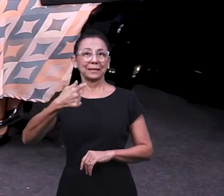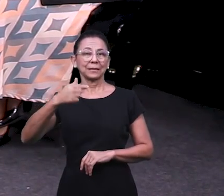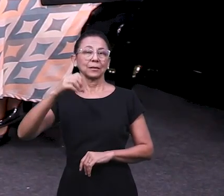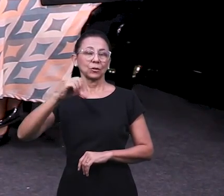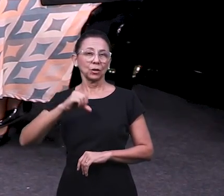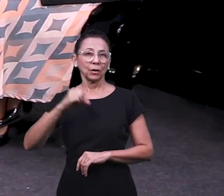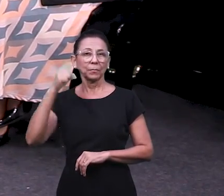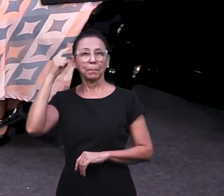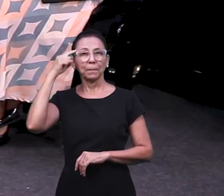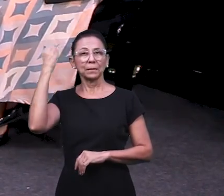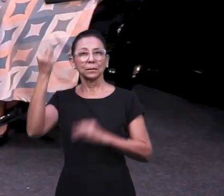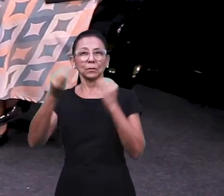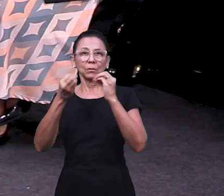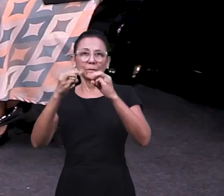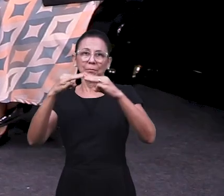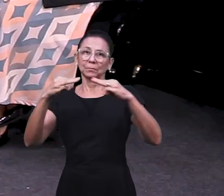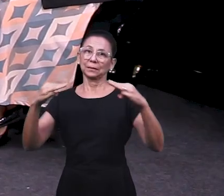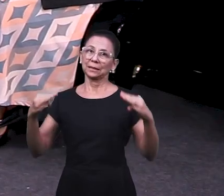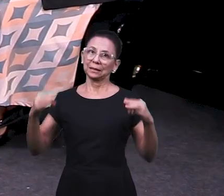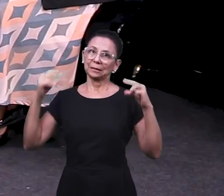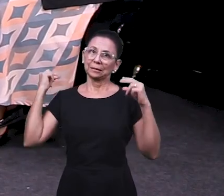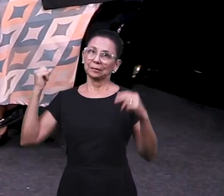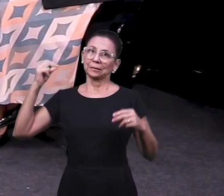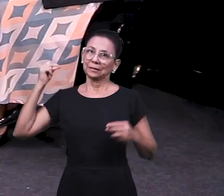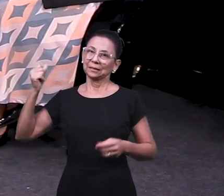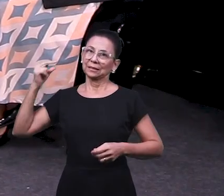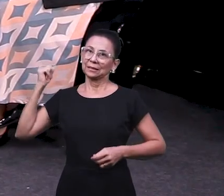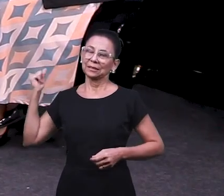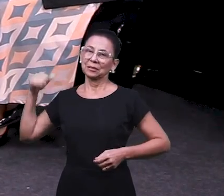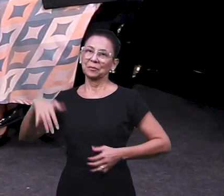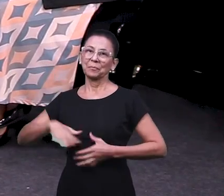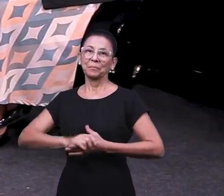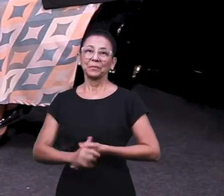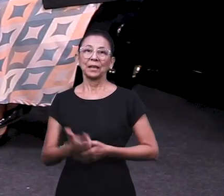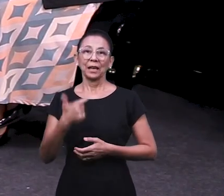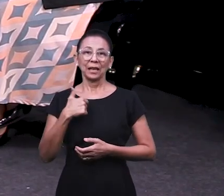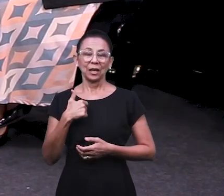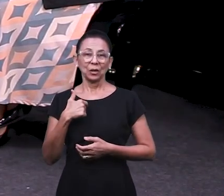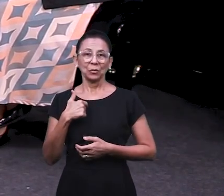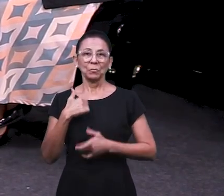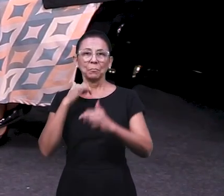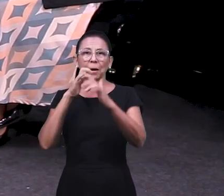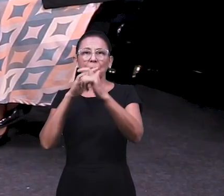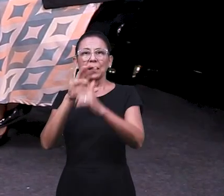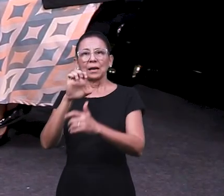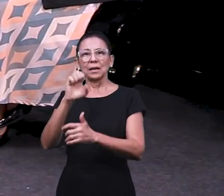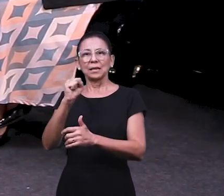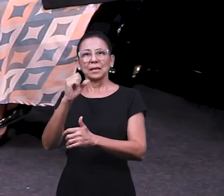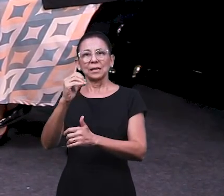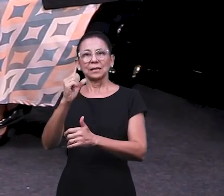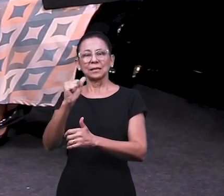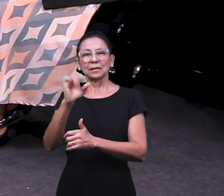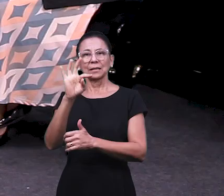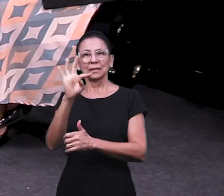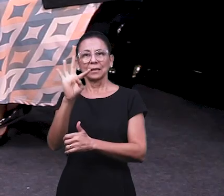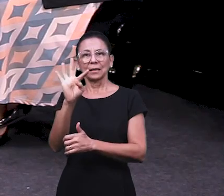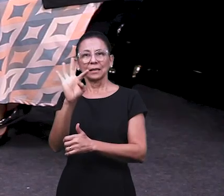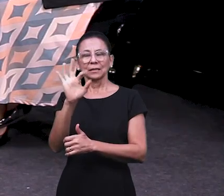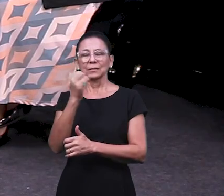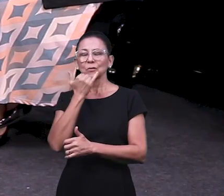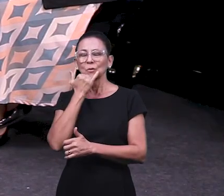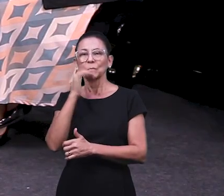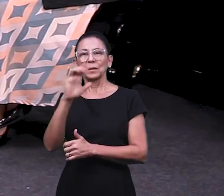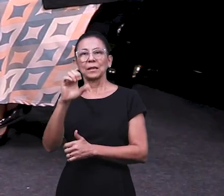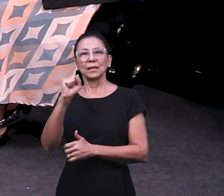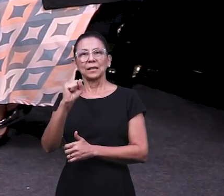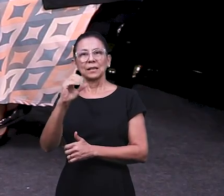tempo isso, né? E eu tocava escaleta. E eu trouxe a minha escaletinha para tocar no Manaim, porque